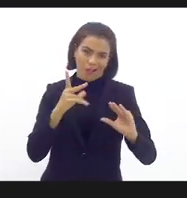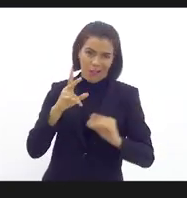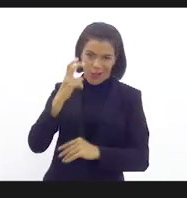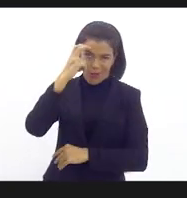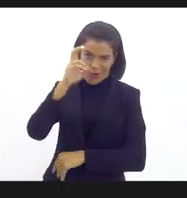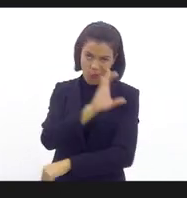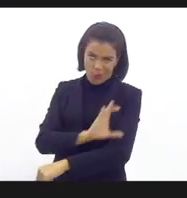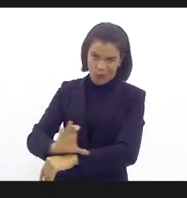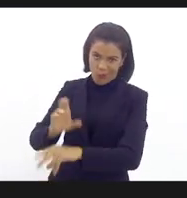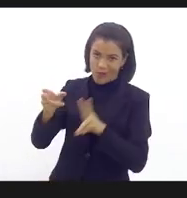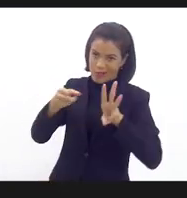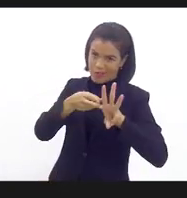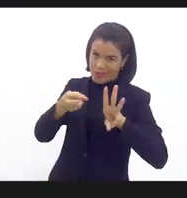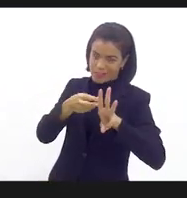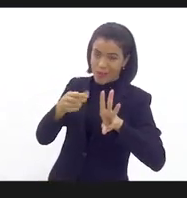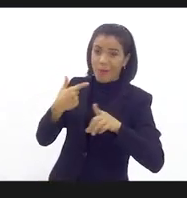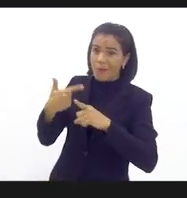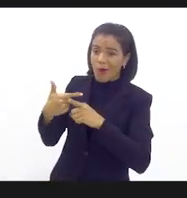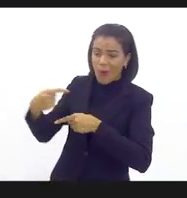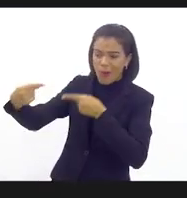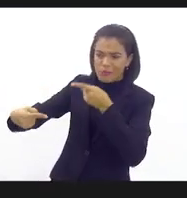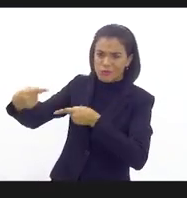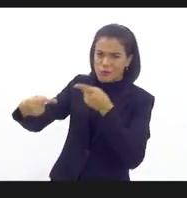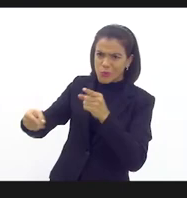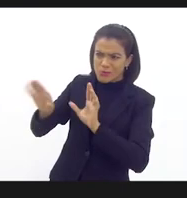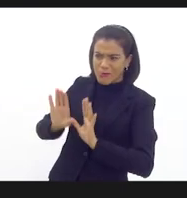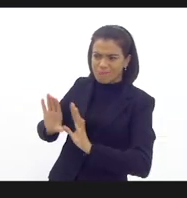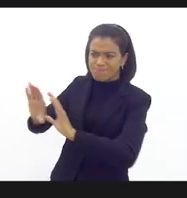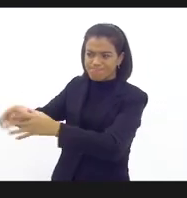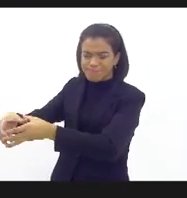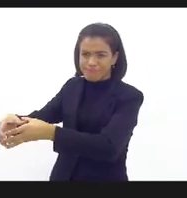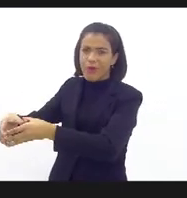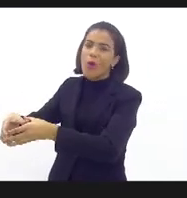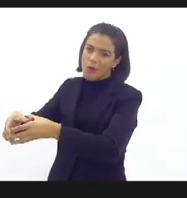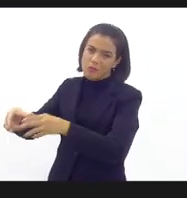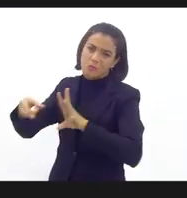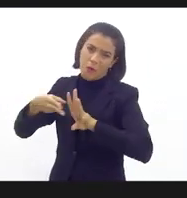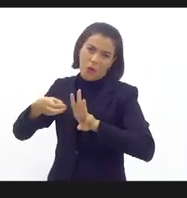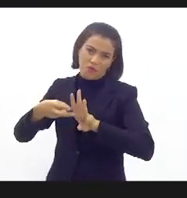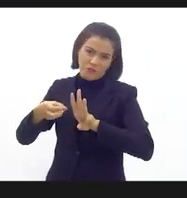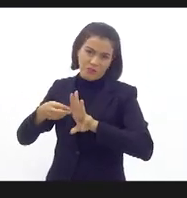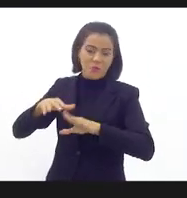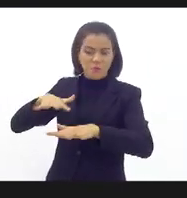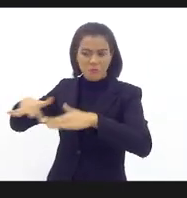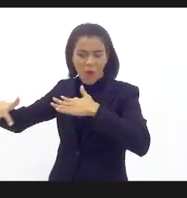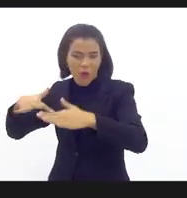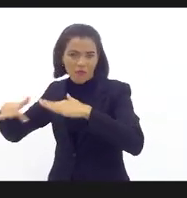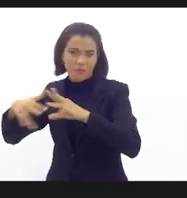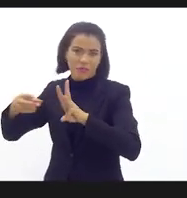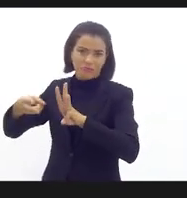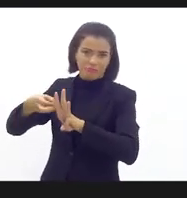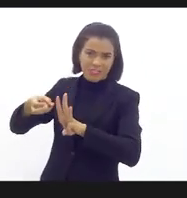achamos que quem tem que discutir cultura indígena são os movimentos